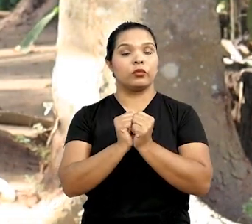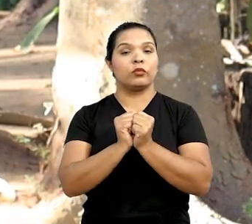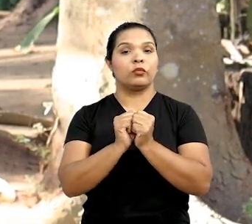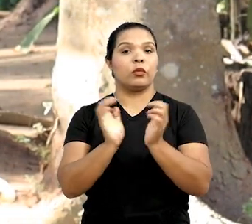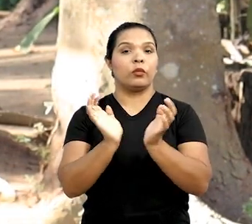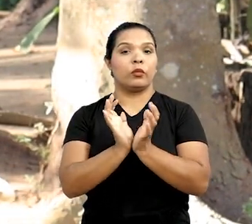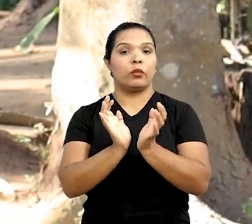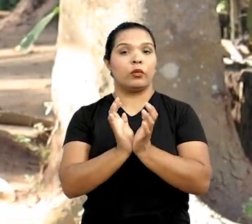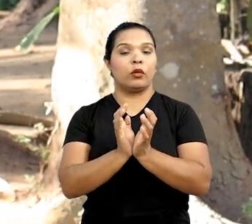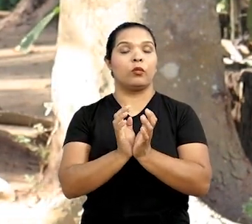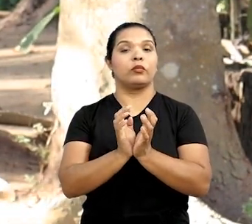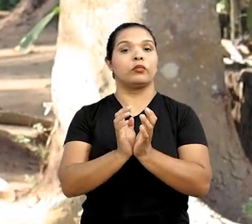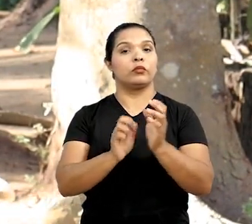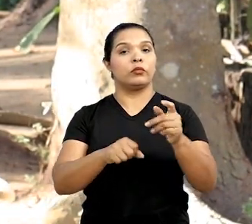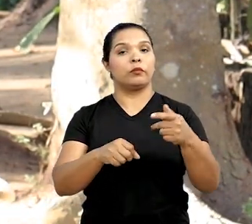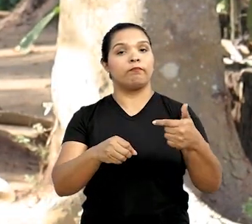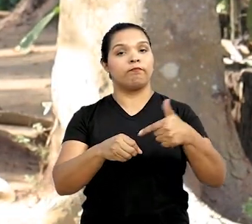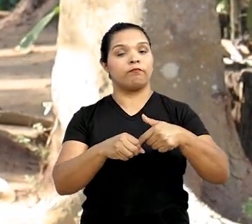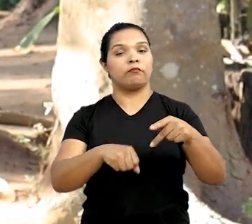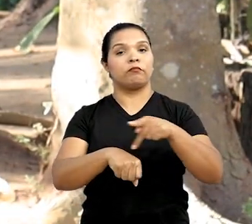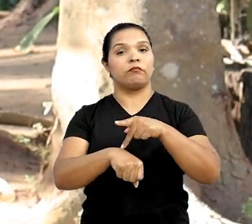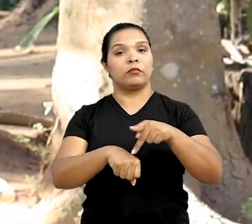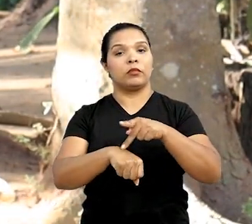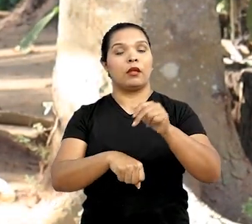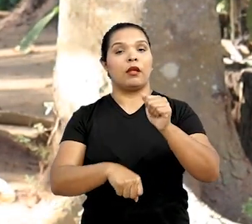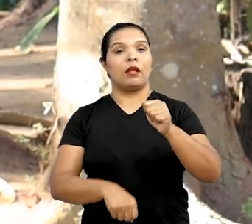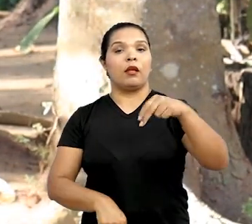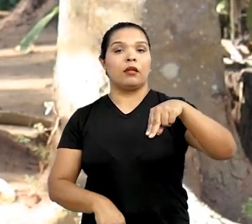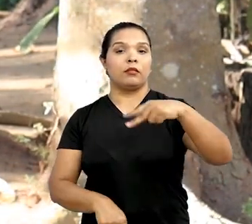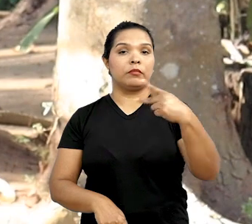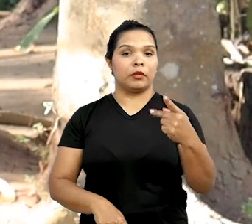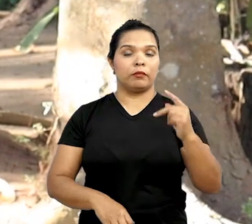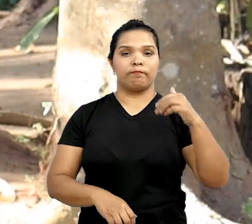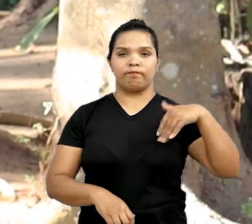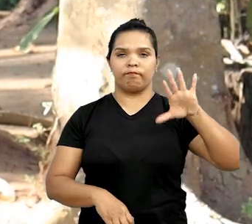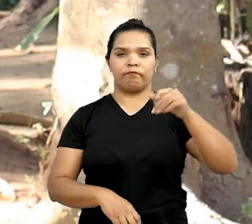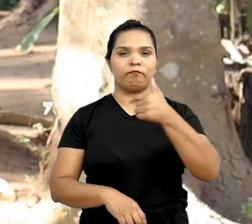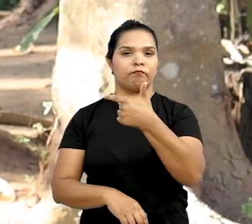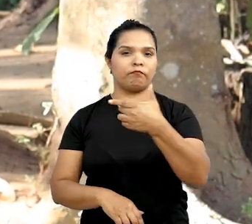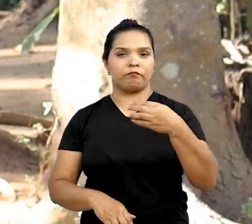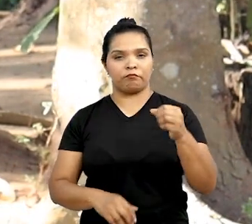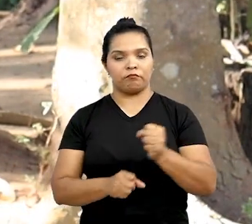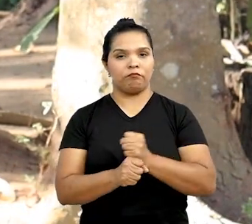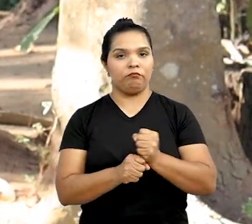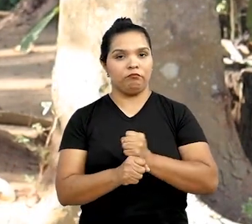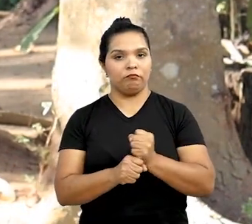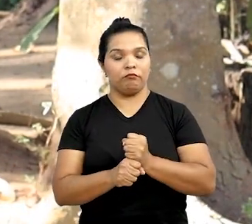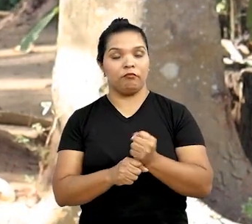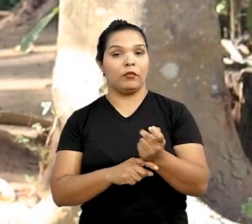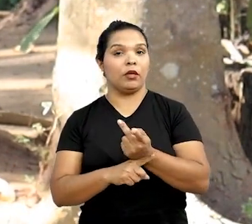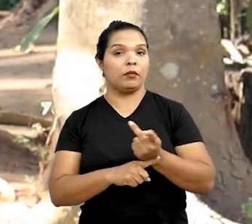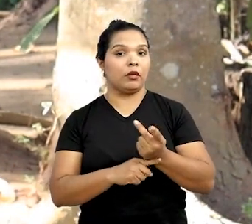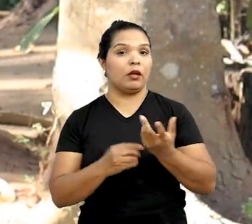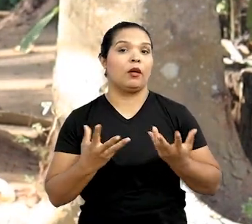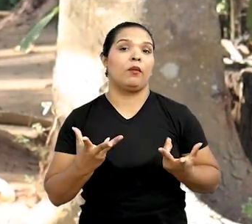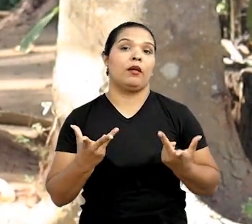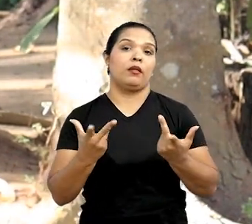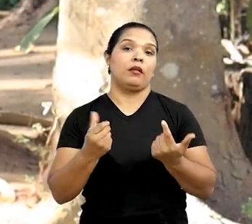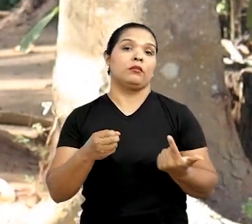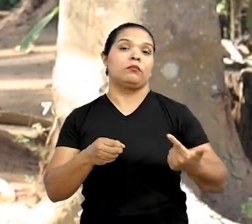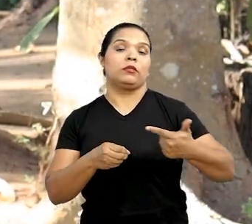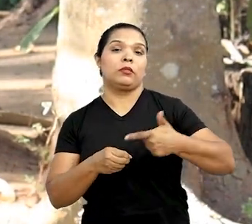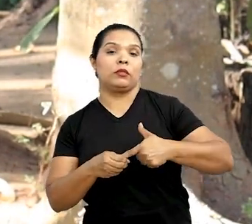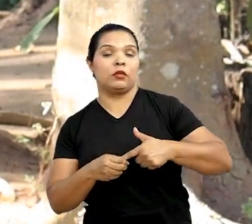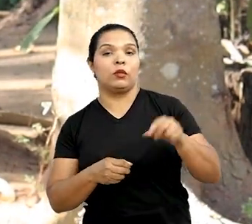de Petróleo, Gás Natural e Biocombustíveis, ANP. Há mais de 20 anos, o estudo busca analisar e garantir a qualidade